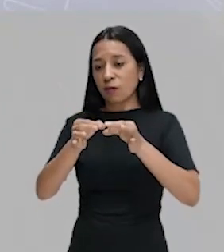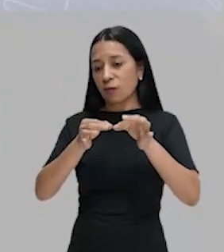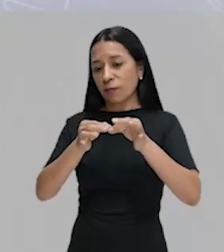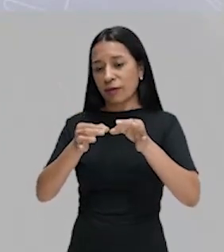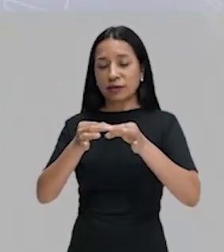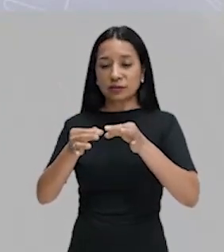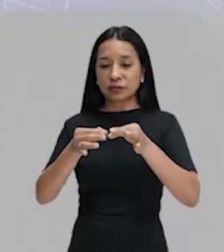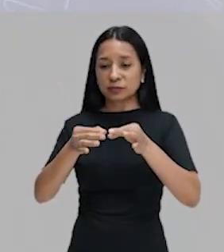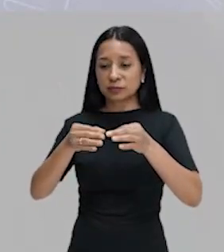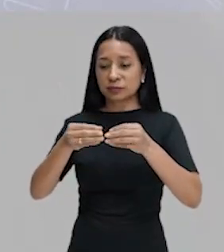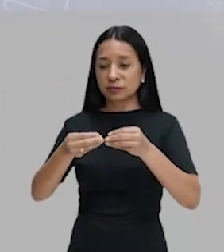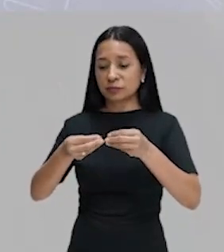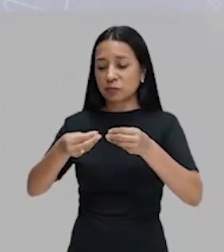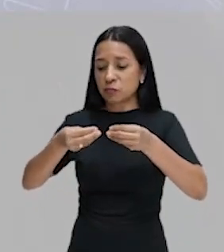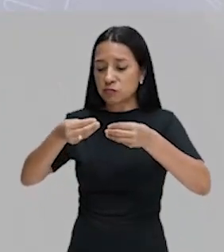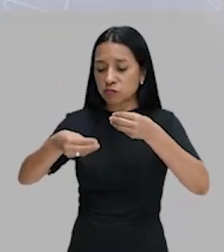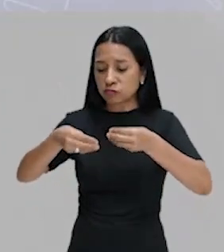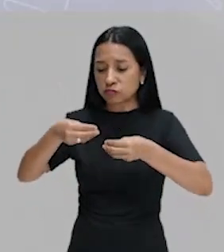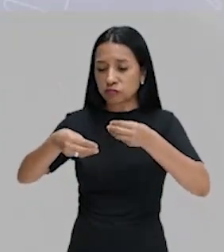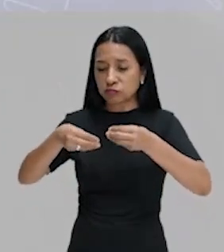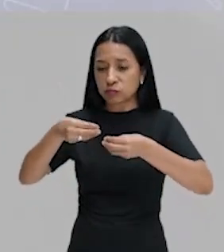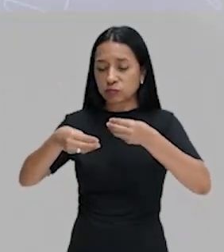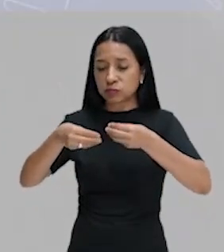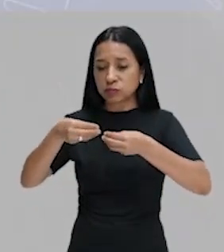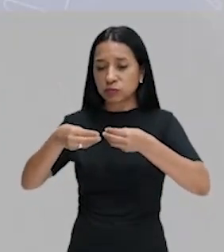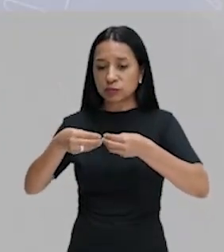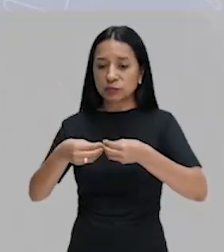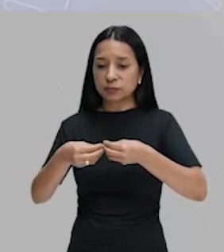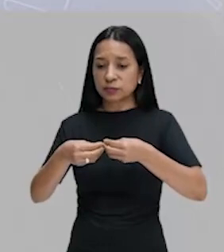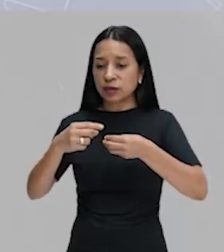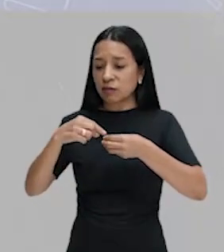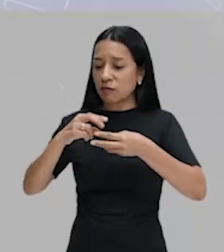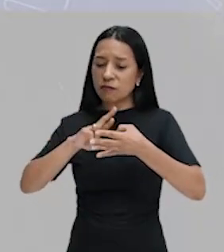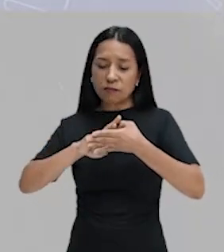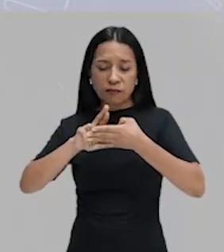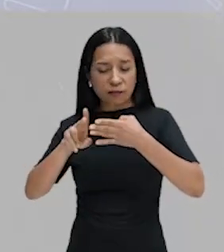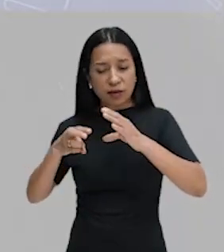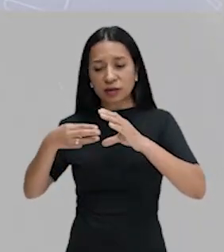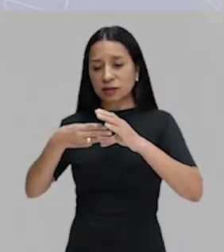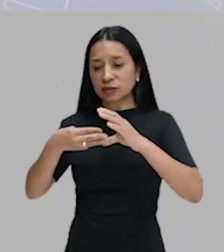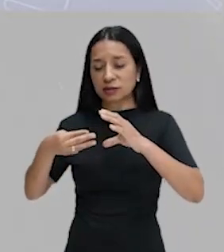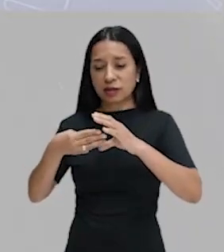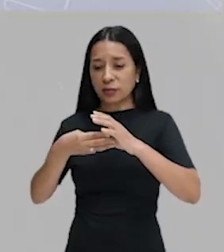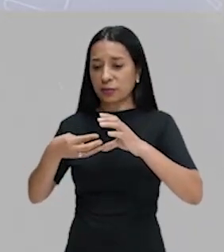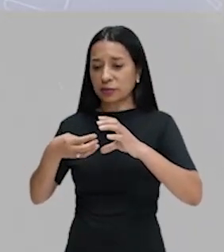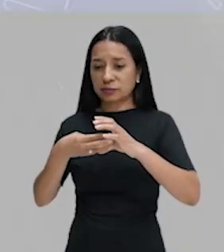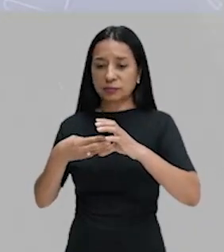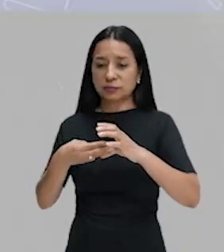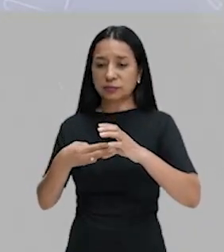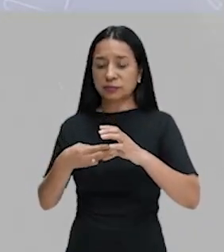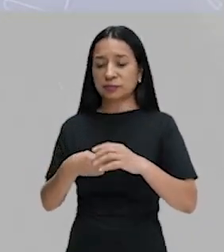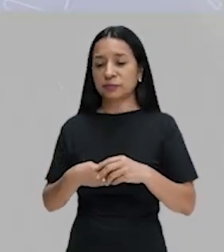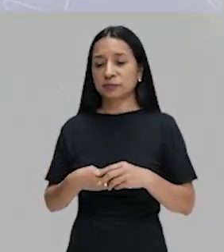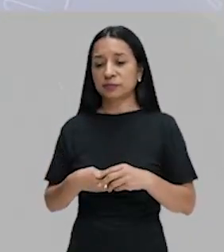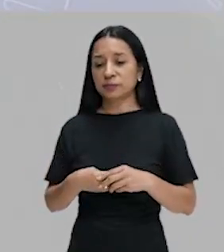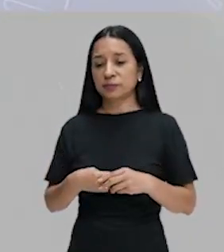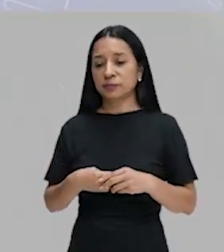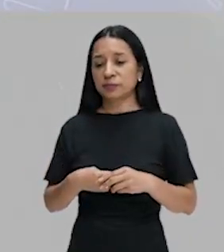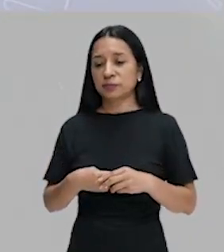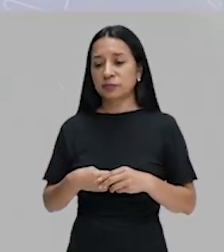gelatina produzida por células da epiderme e por células da